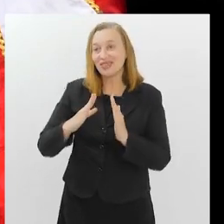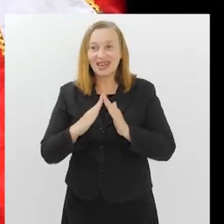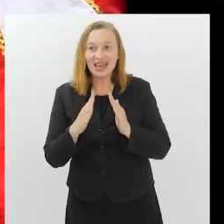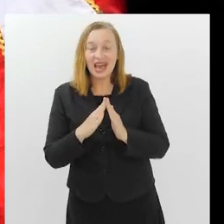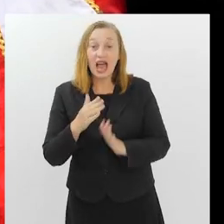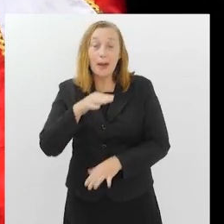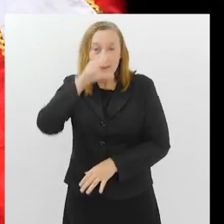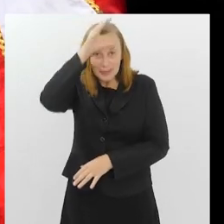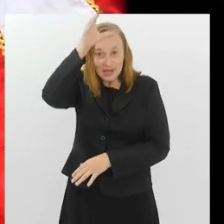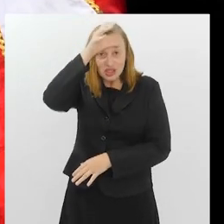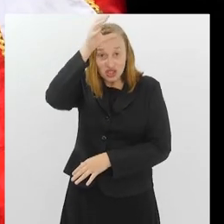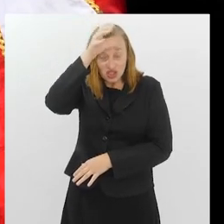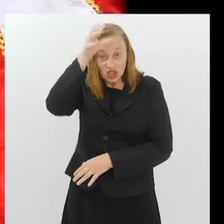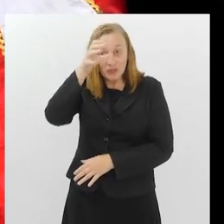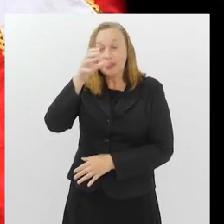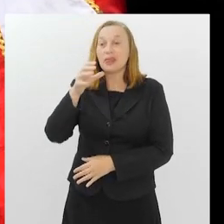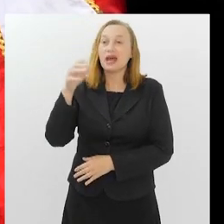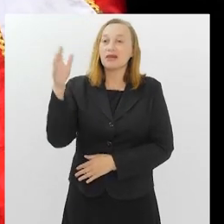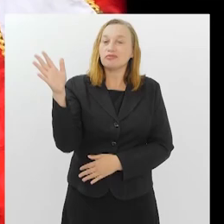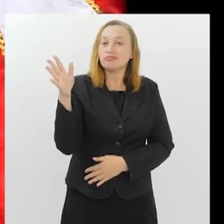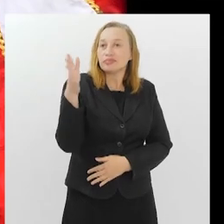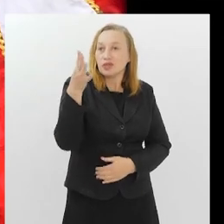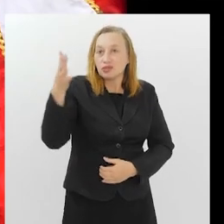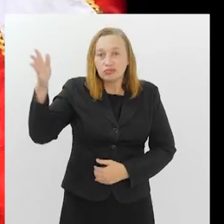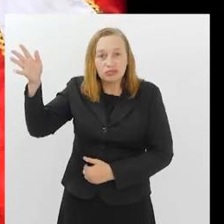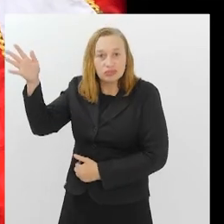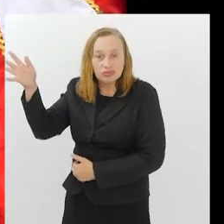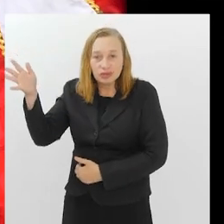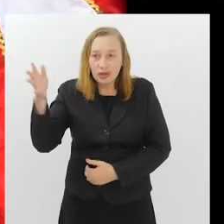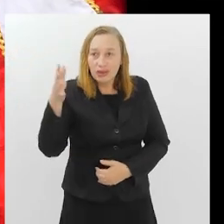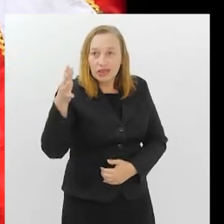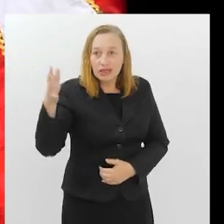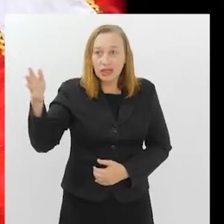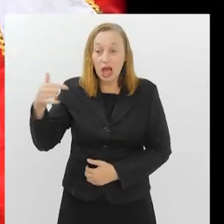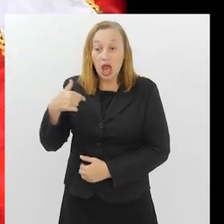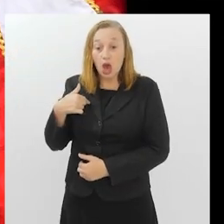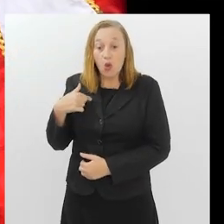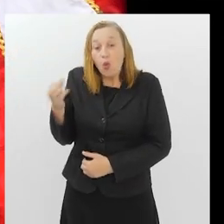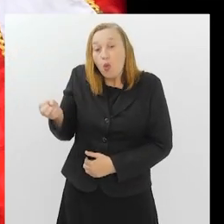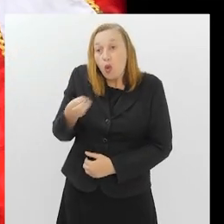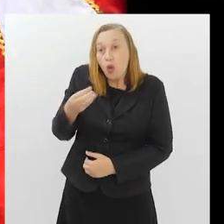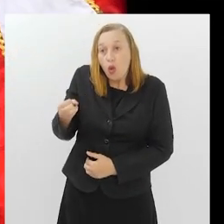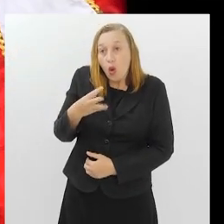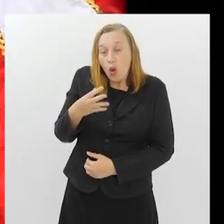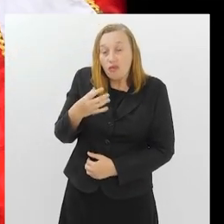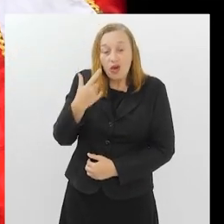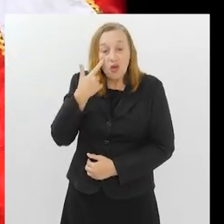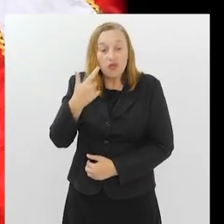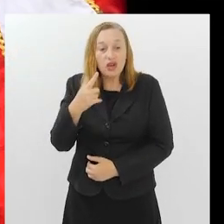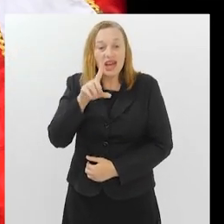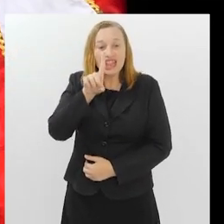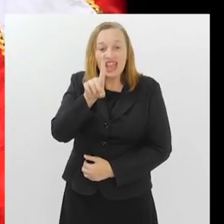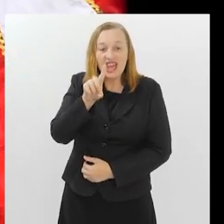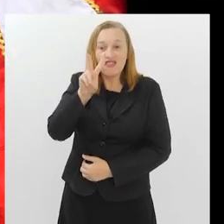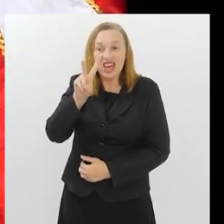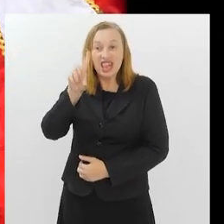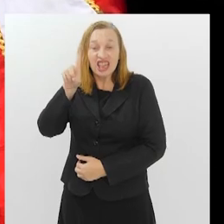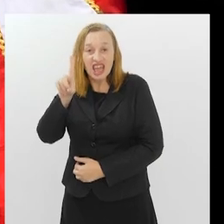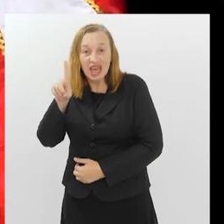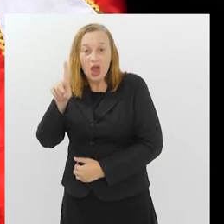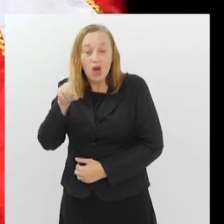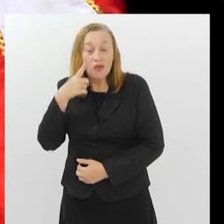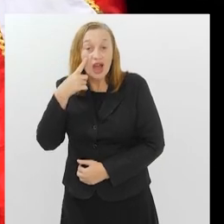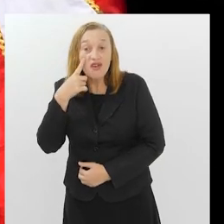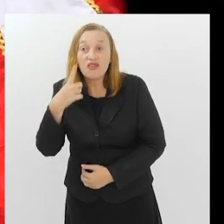era porta-bandeira da agremiação. Então, acho que hoje em dia não tem muito, mas por mais que eu seja muito nova, eu cheguei a pegar a época ali do DVD, onde